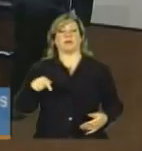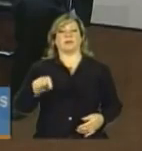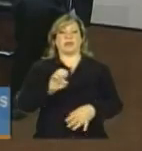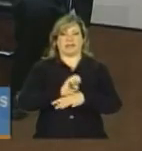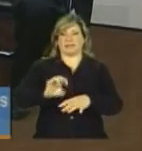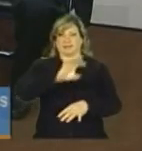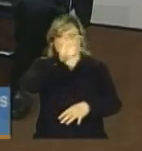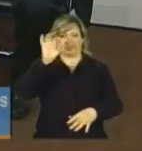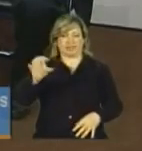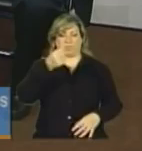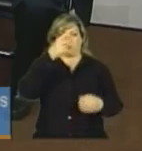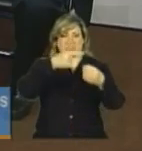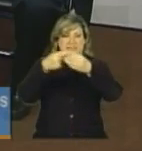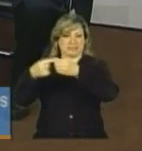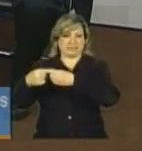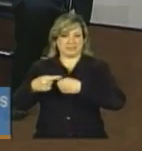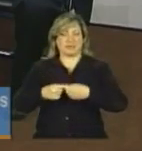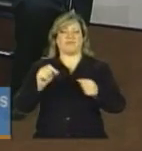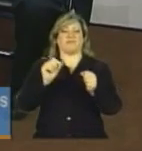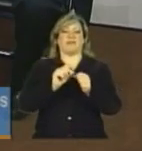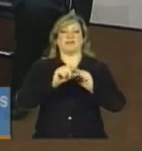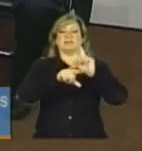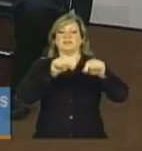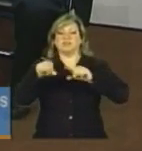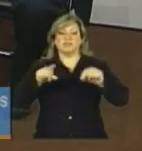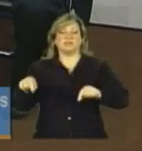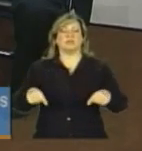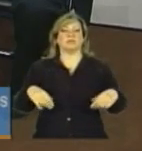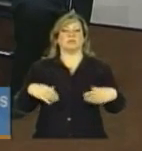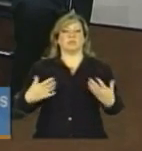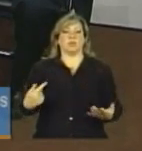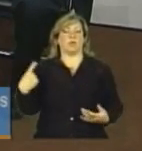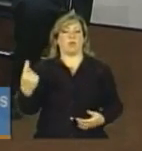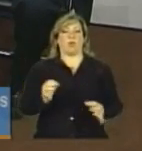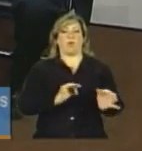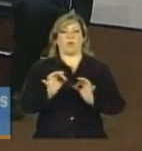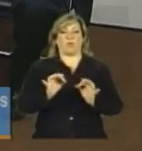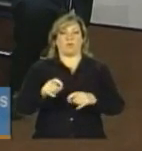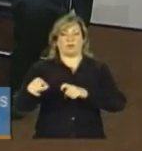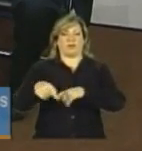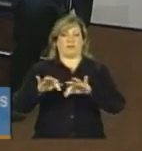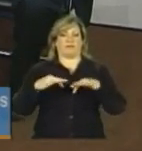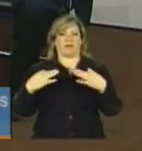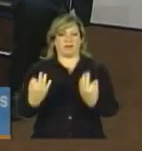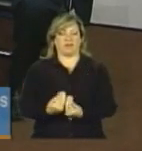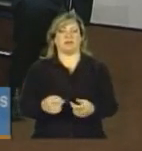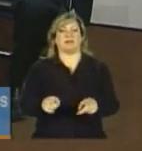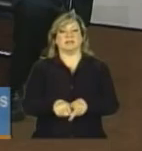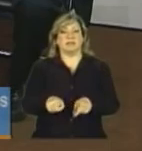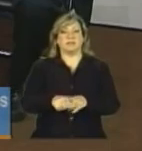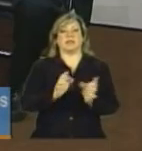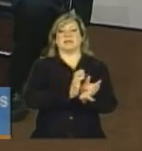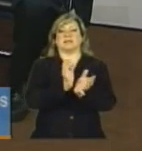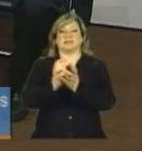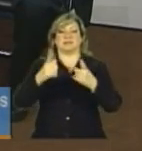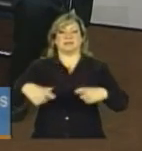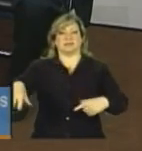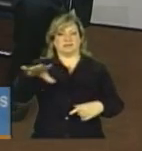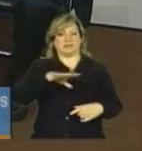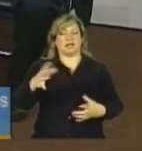estados e municípios fazem a seleção das das tanto das organizações da agricultura familiar quanto das entidades que